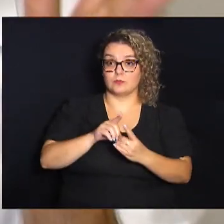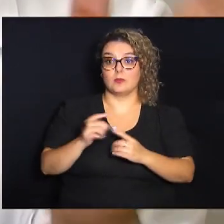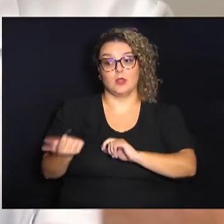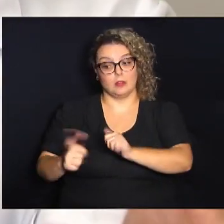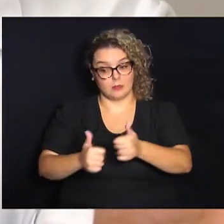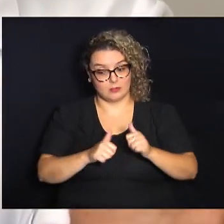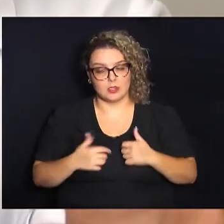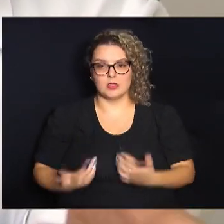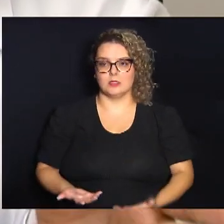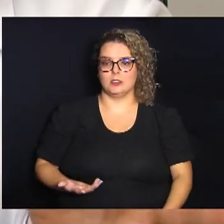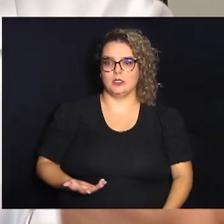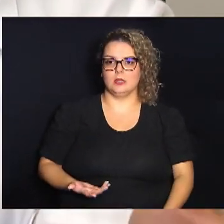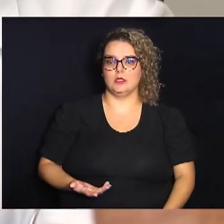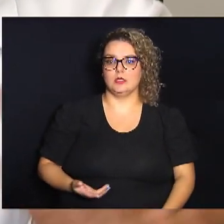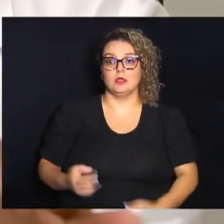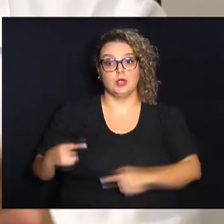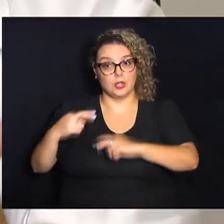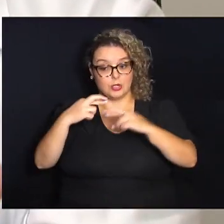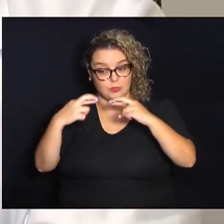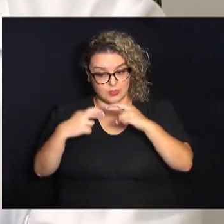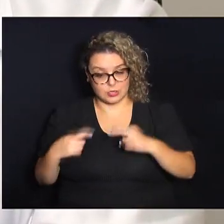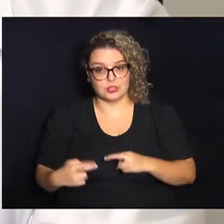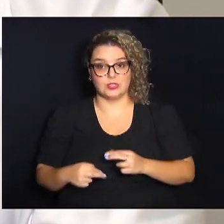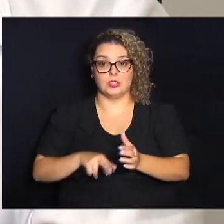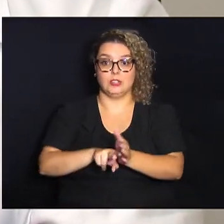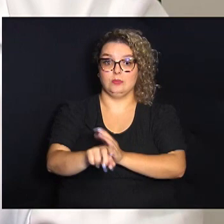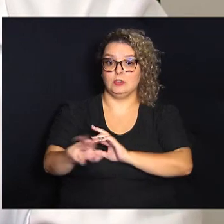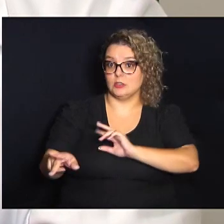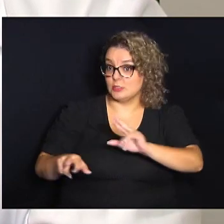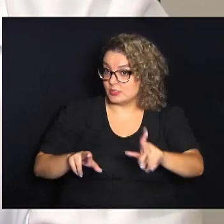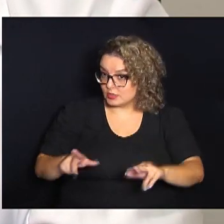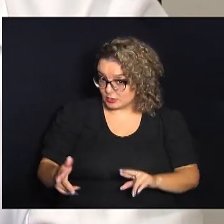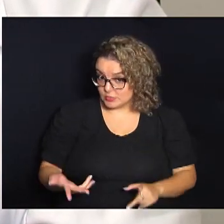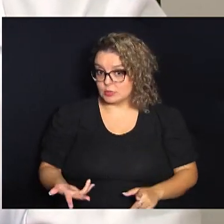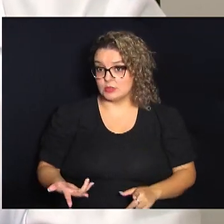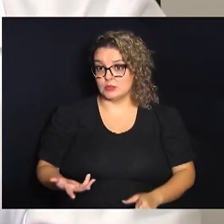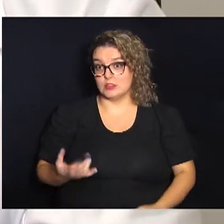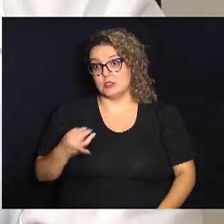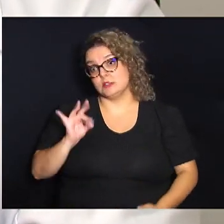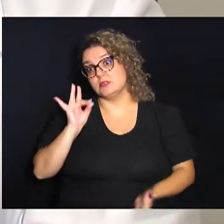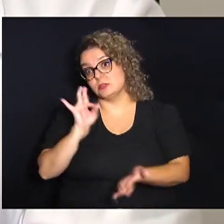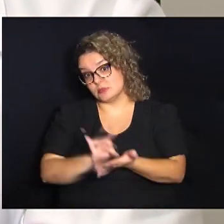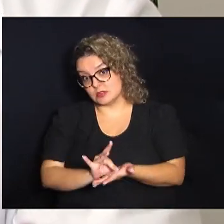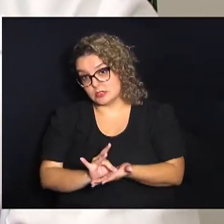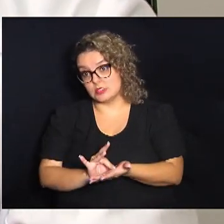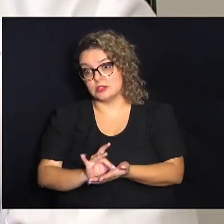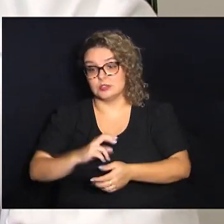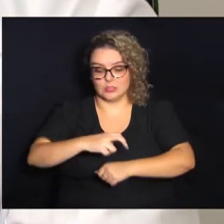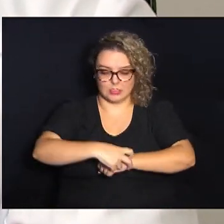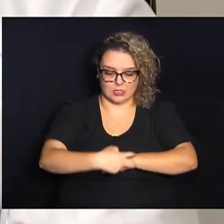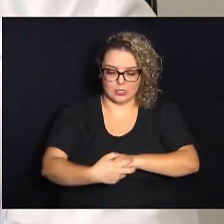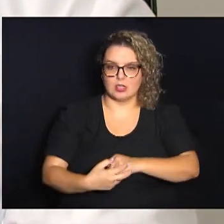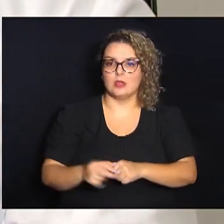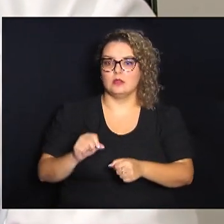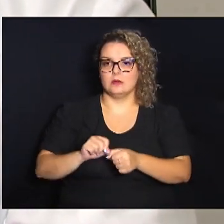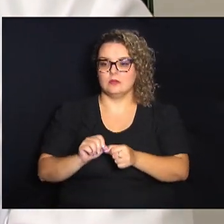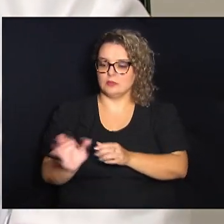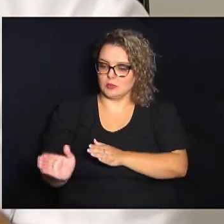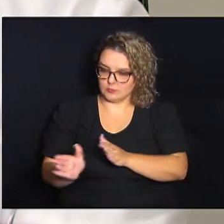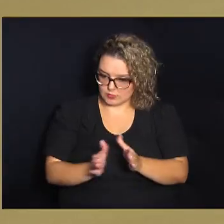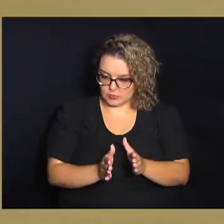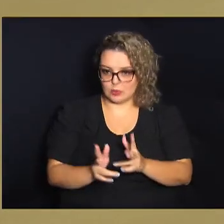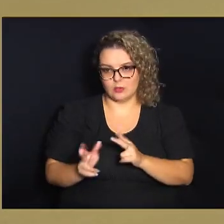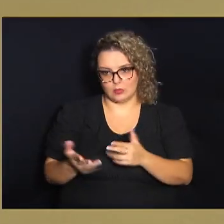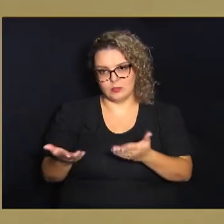caso, investigar diagnósticos diferenciais e, se de fato for uma hipótese de dengue, a gente fazer a condução como